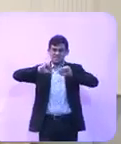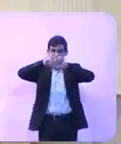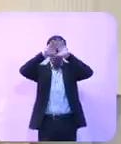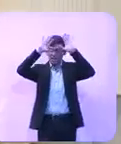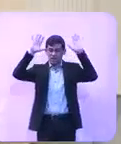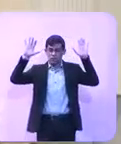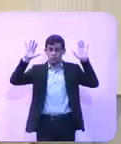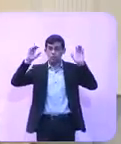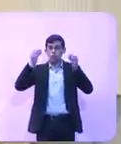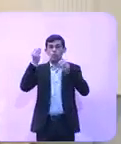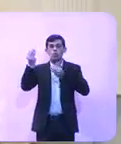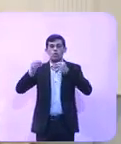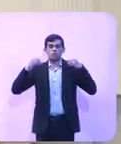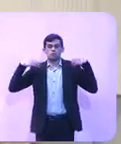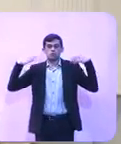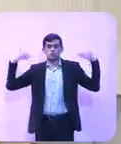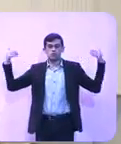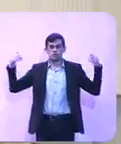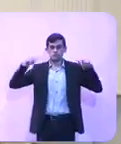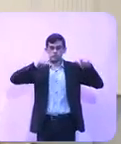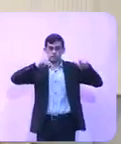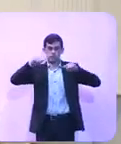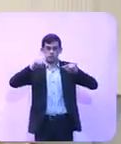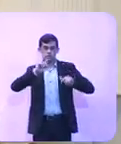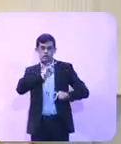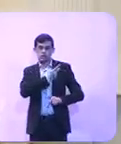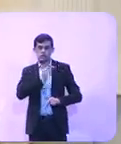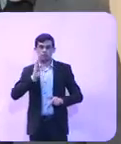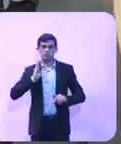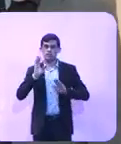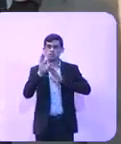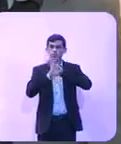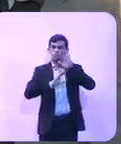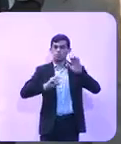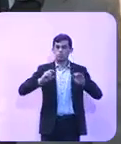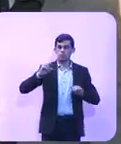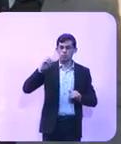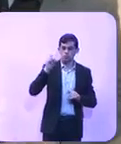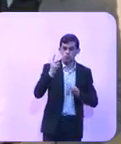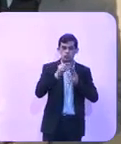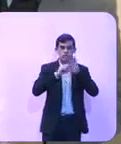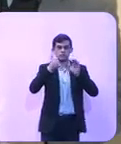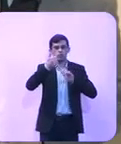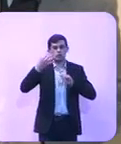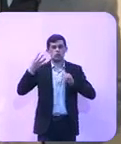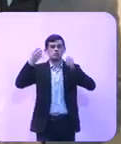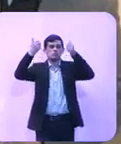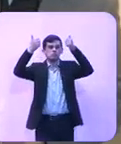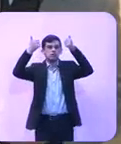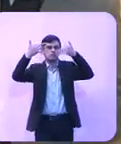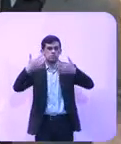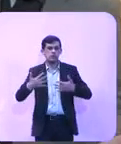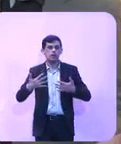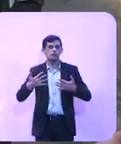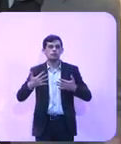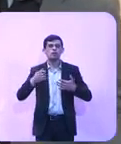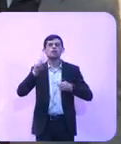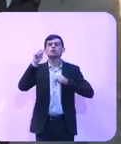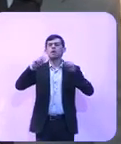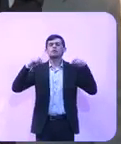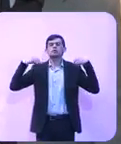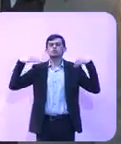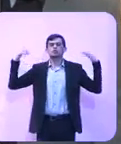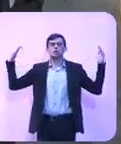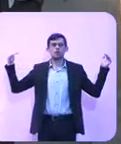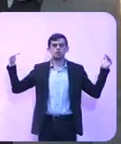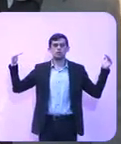como os anjos trabalham. A Bíblia diz em Hebreus 1,14 que o seguinte: então, o que são os